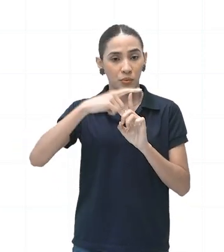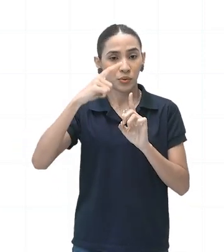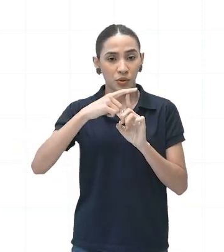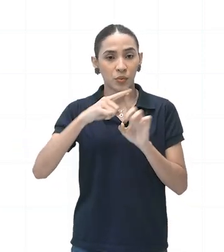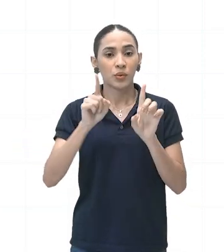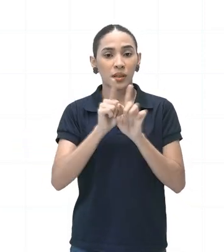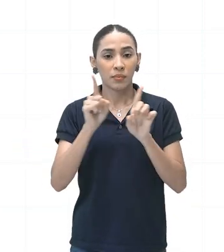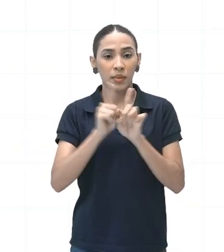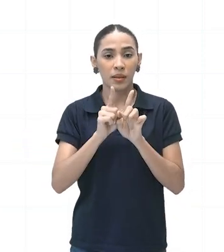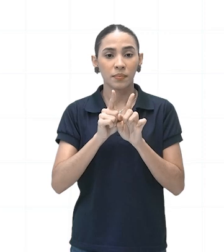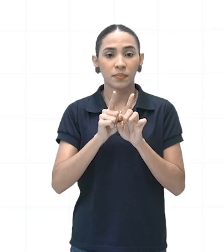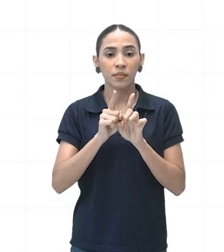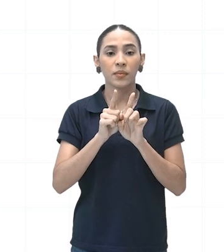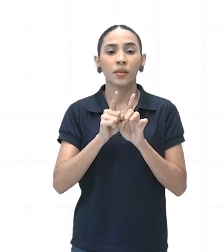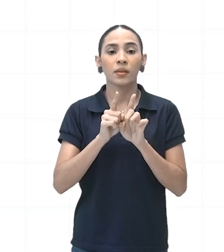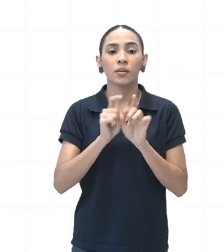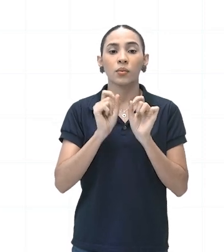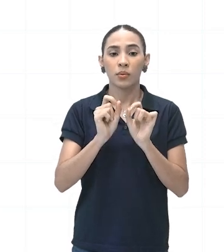de